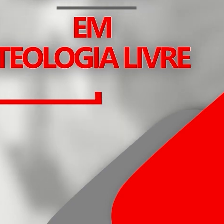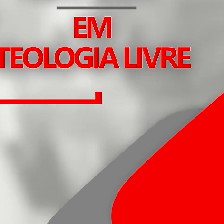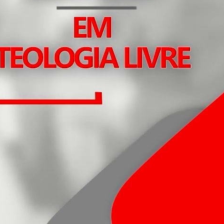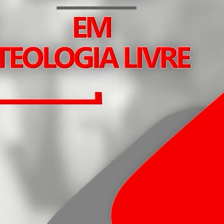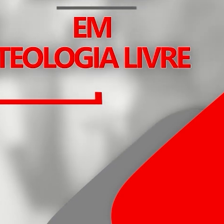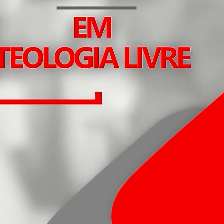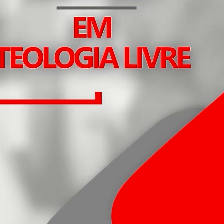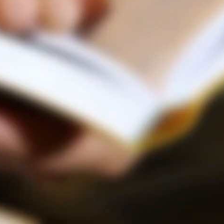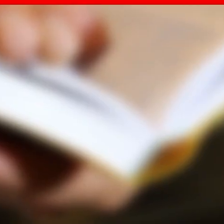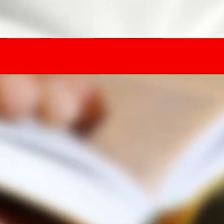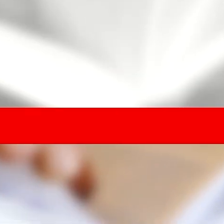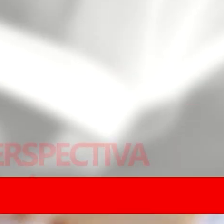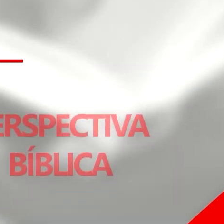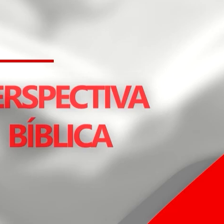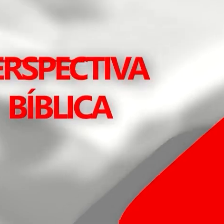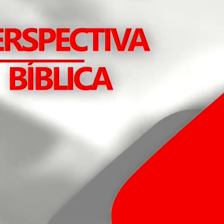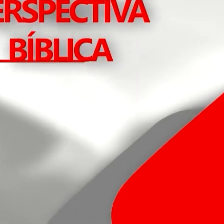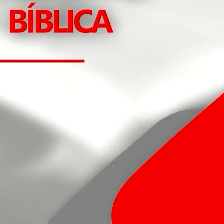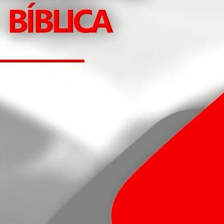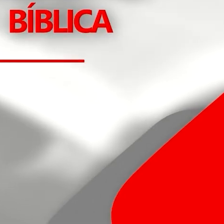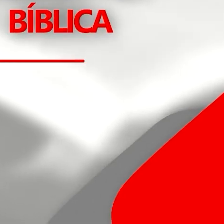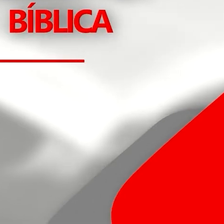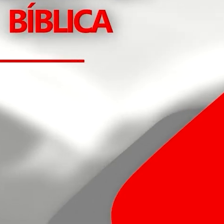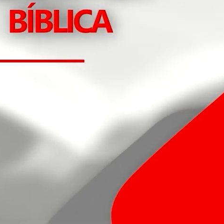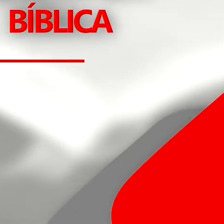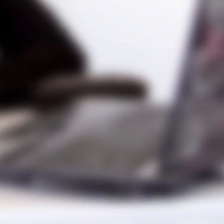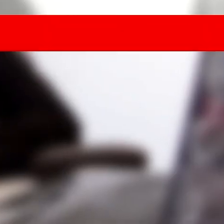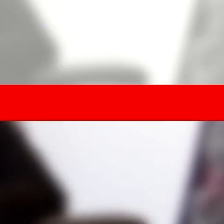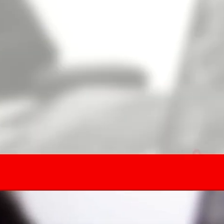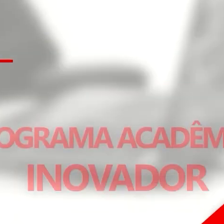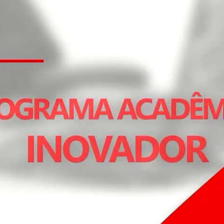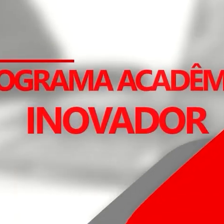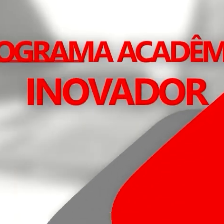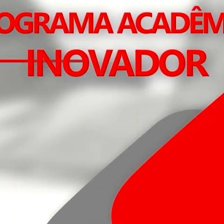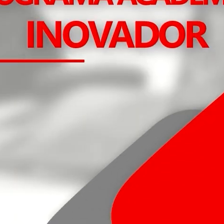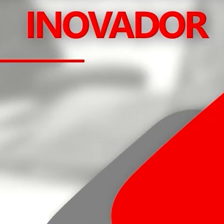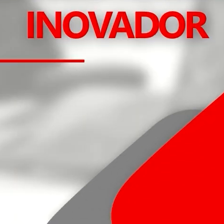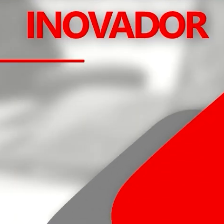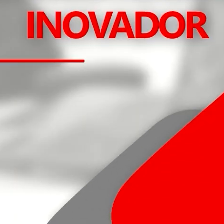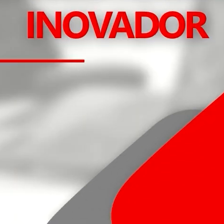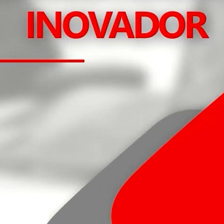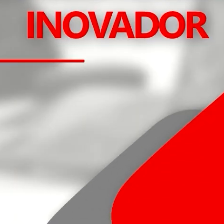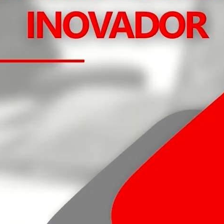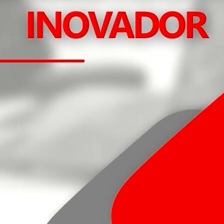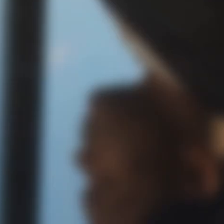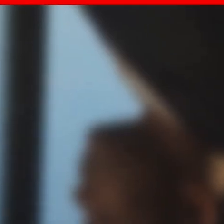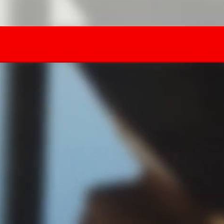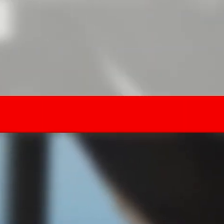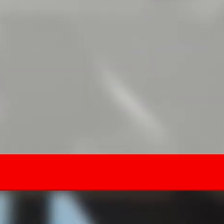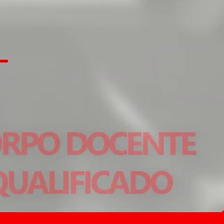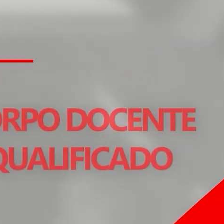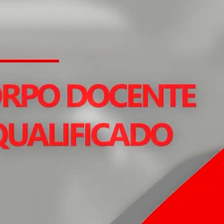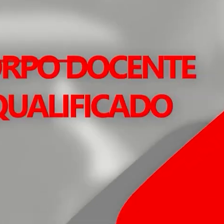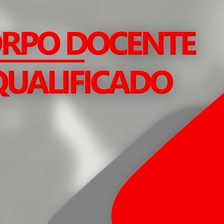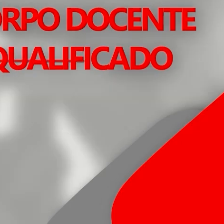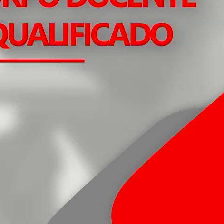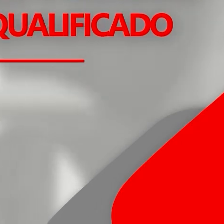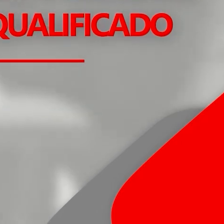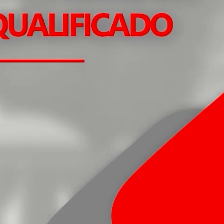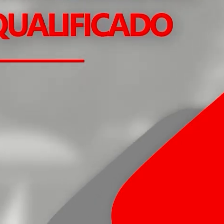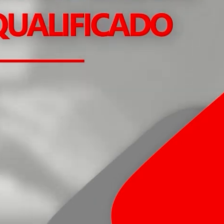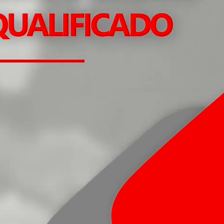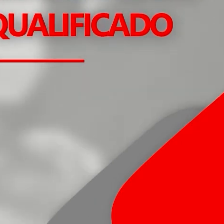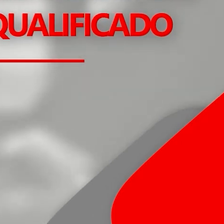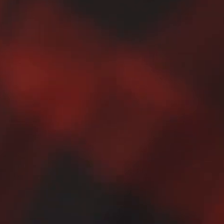Por que estudar aqui? Perspectiva Bíblica, programa acadêmico inovador, corpo docente